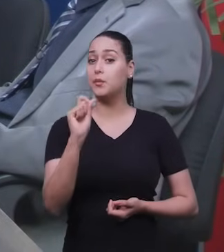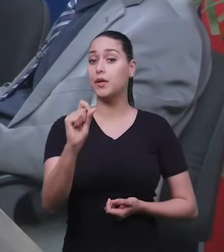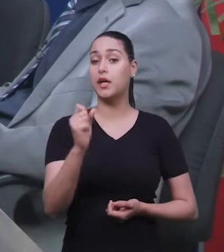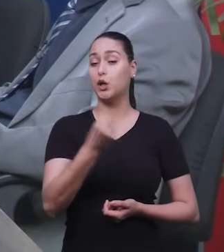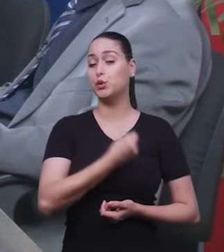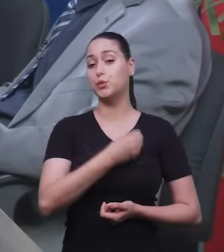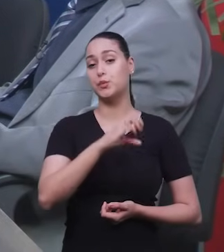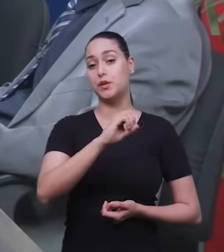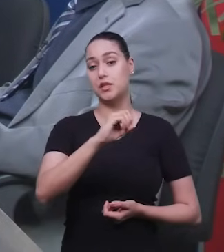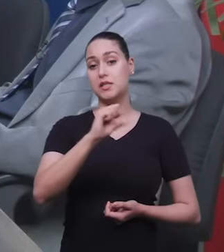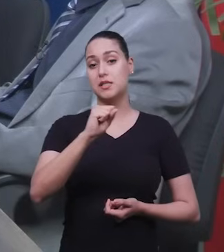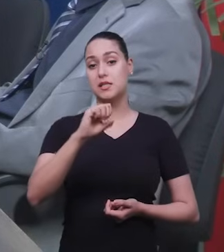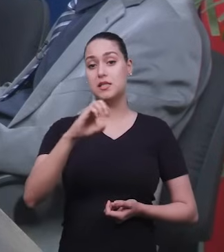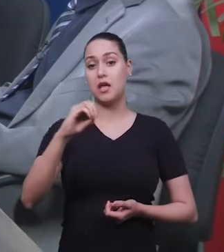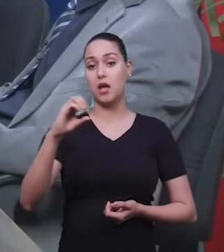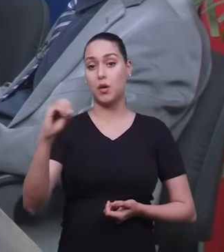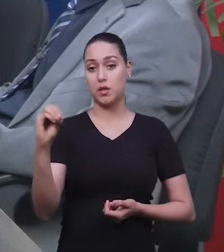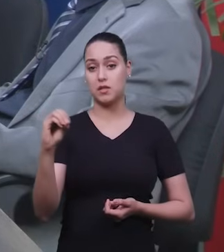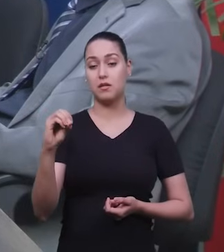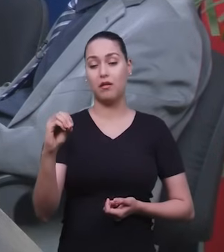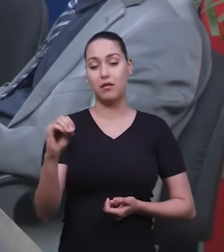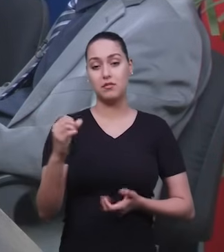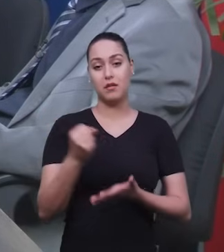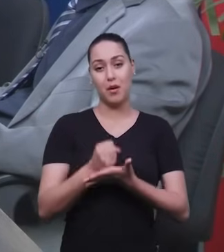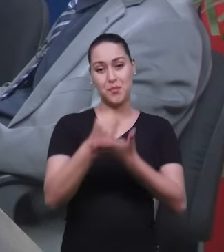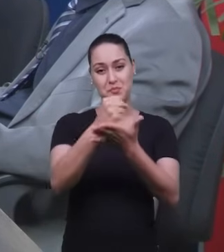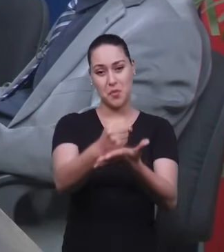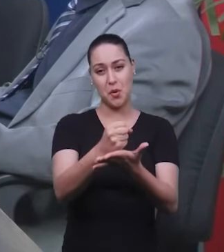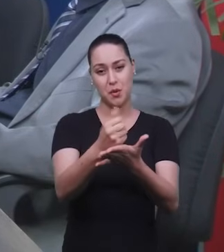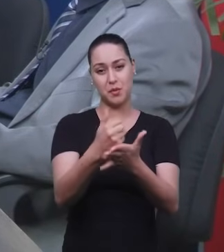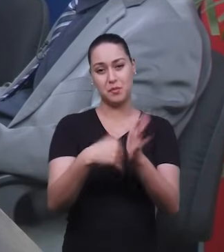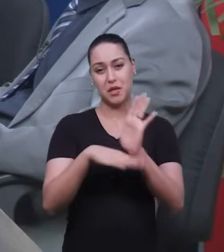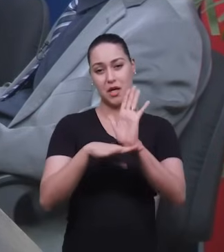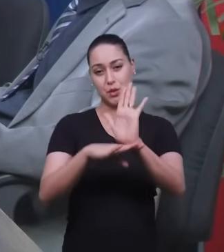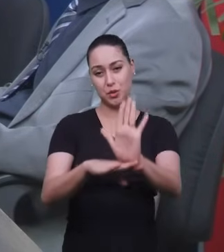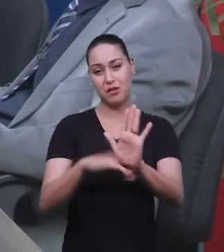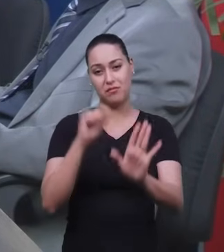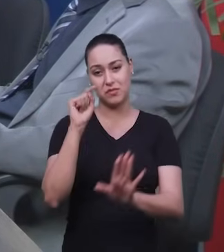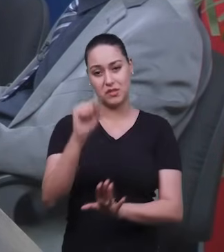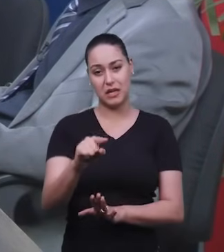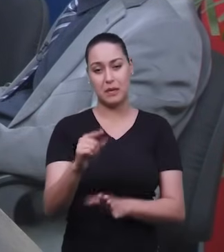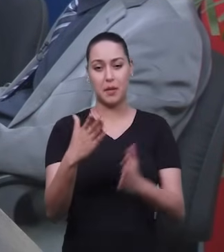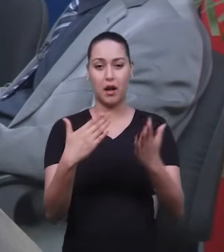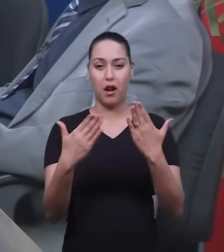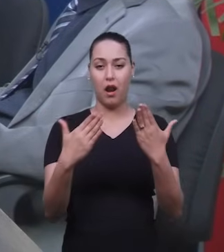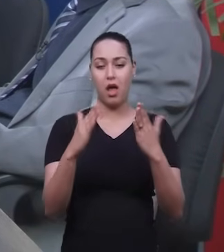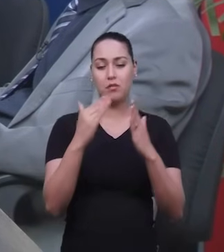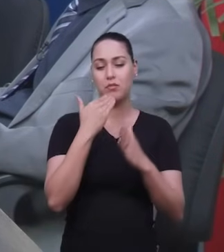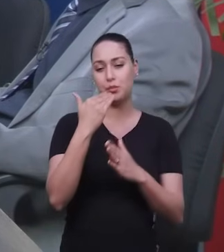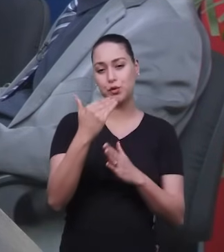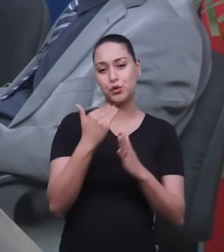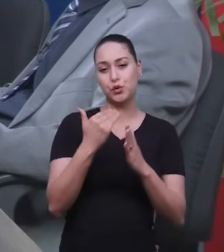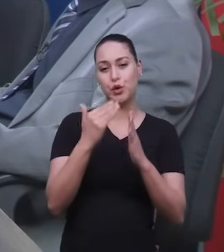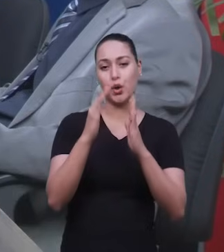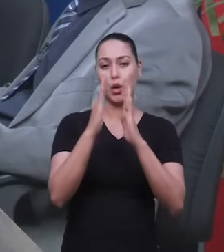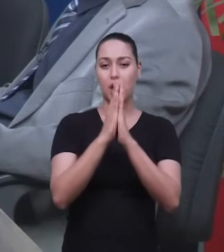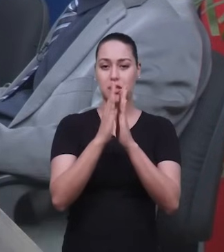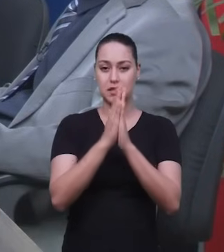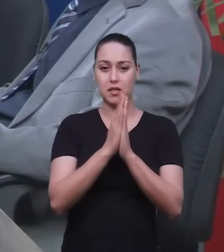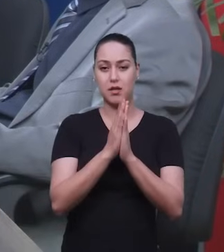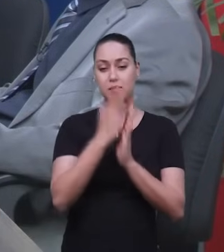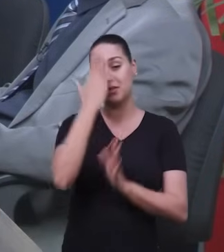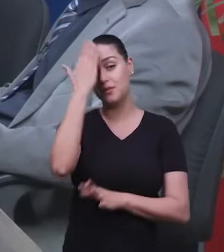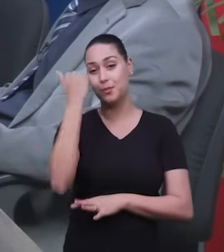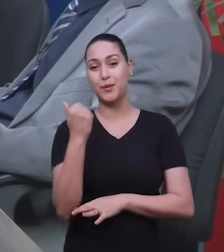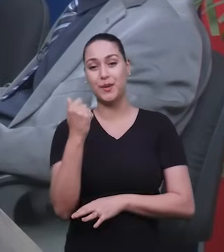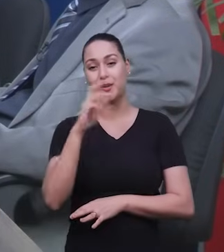0800 também é um canal para poder conversar, pedir oração e saber